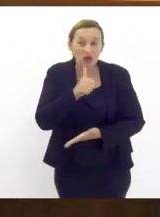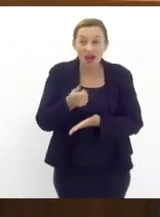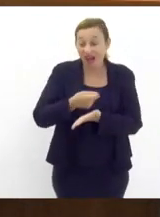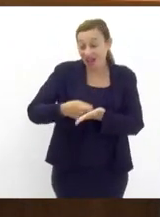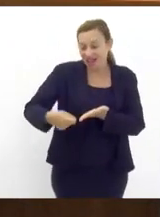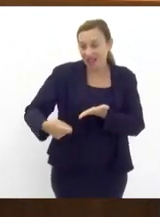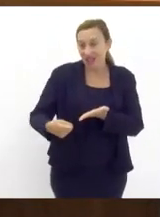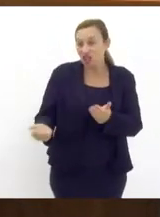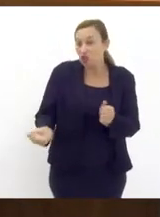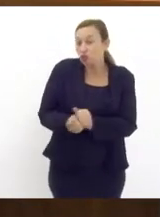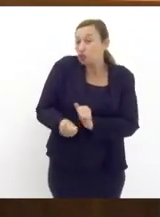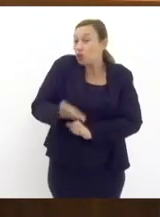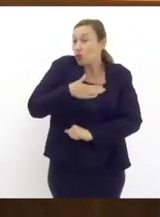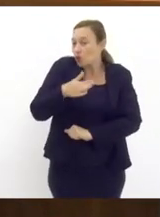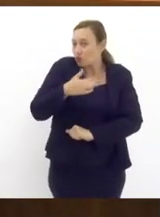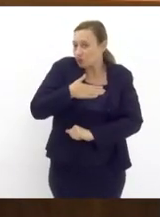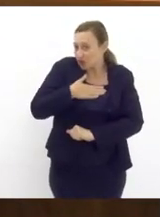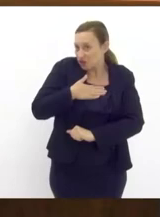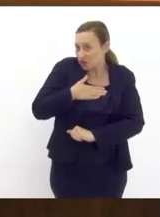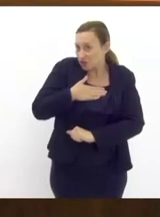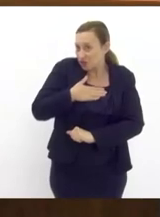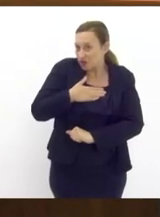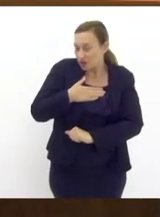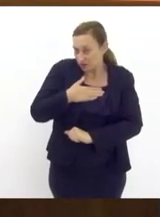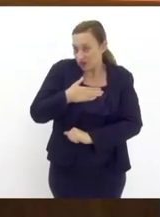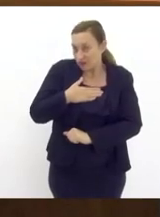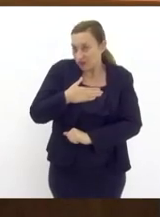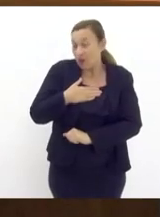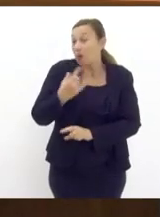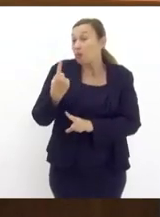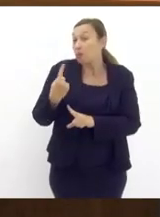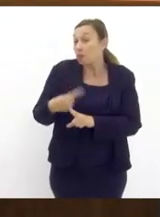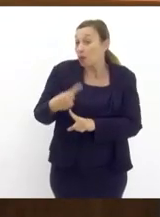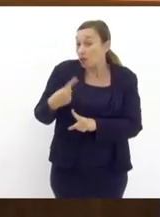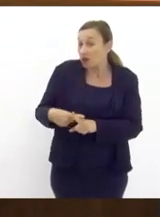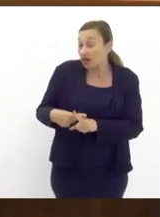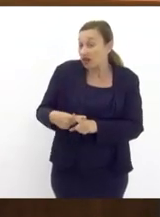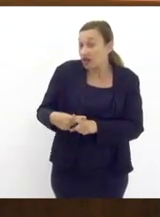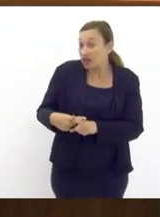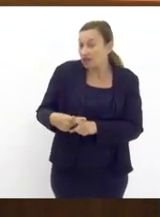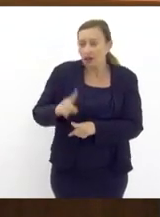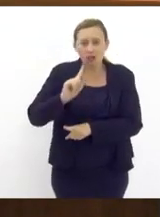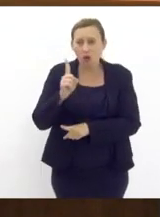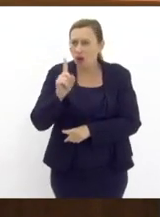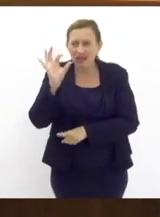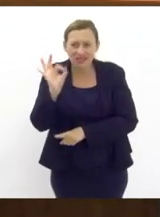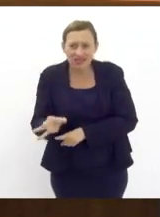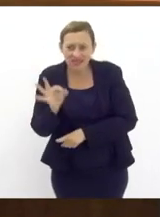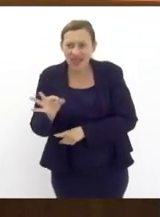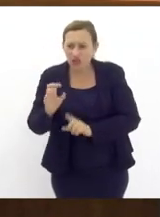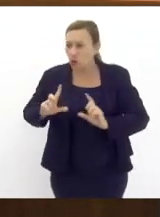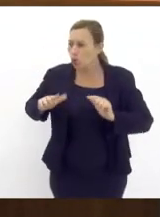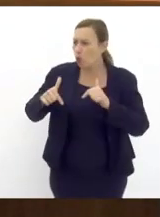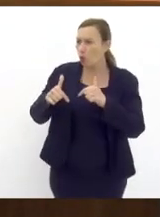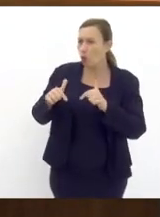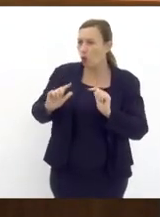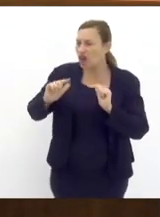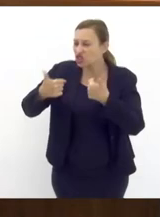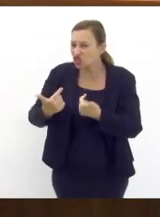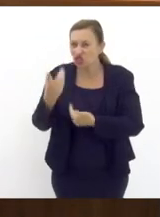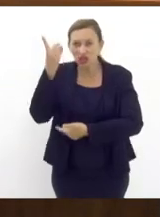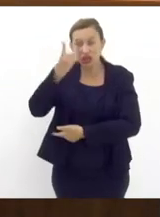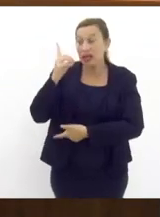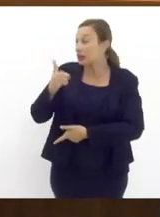conosco comigo aqui essa Moção de repúdio porque não é correto atitude Deputado eu não